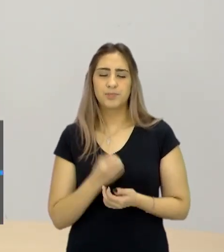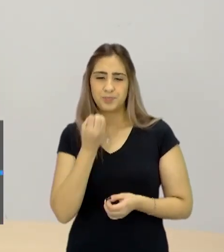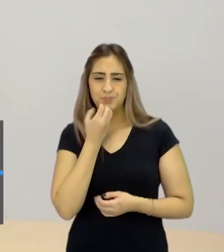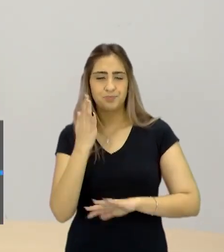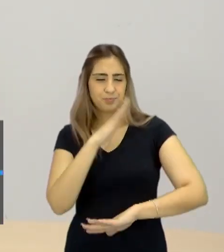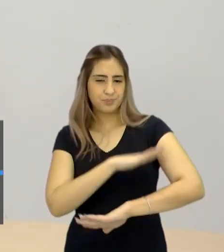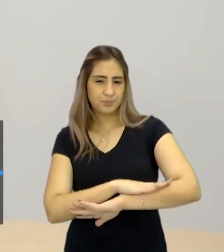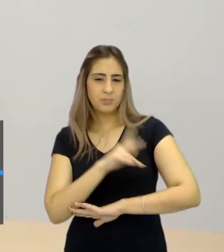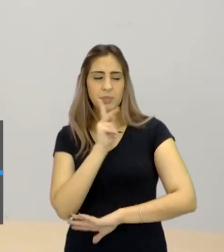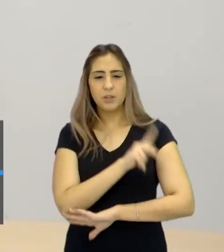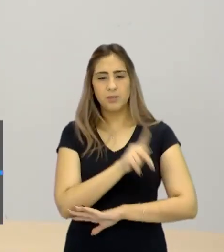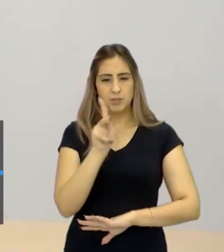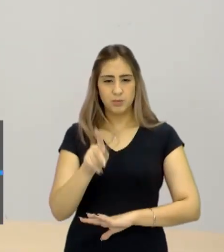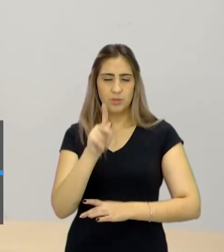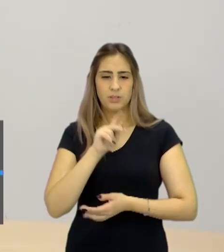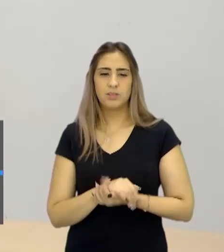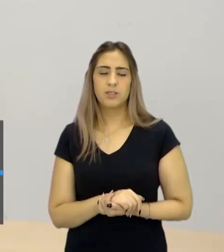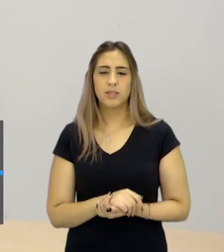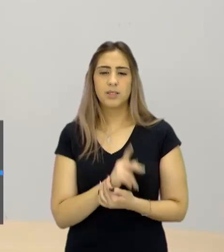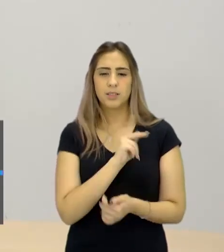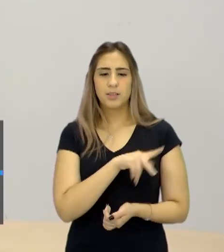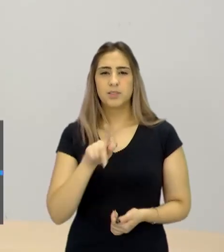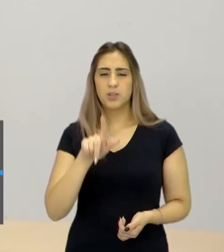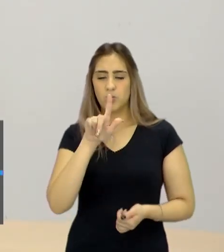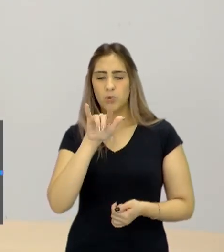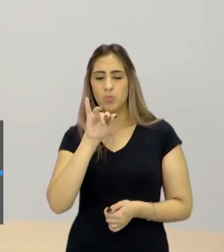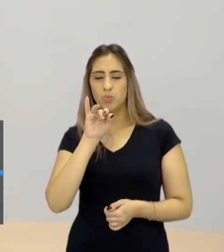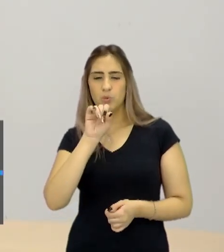tarde, professor. Professor Luiz